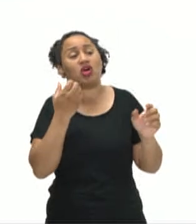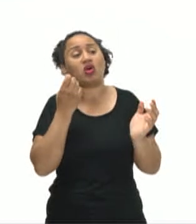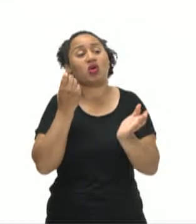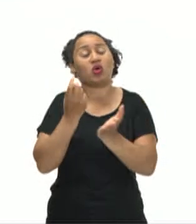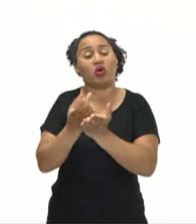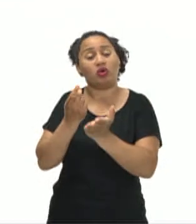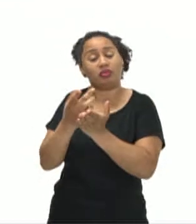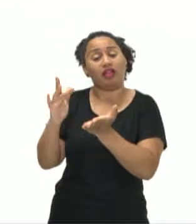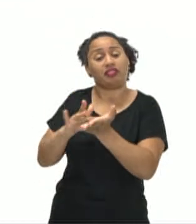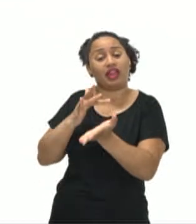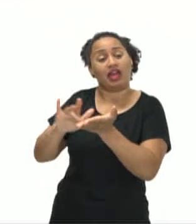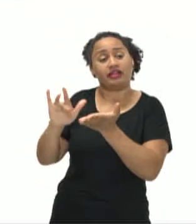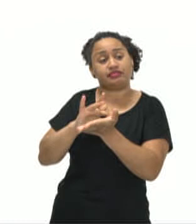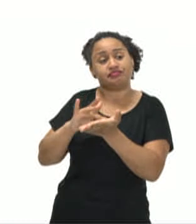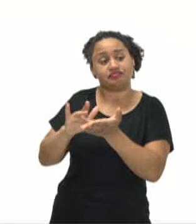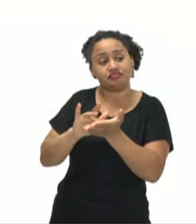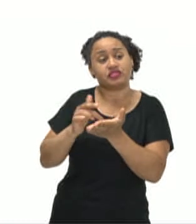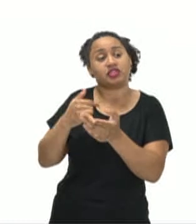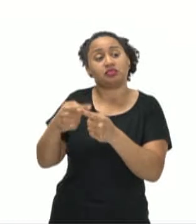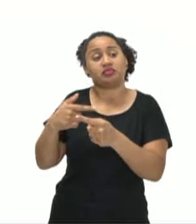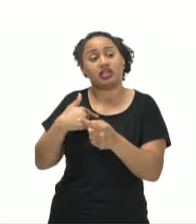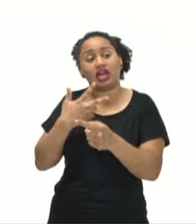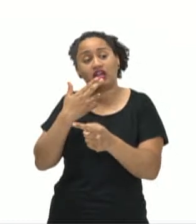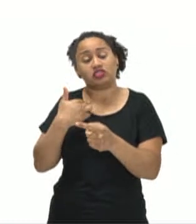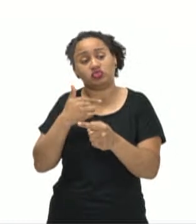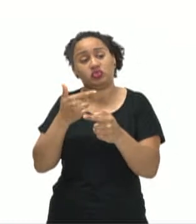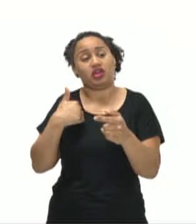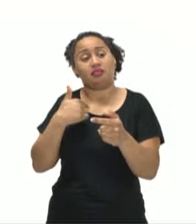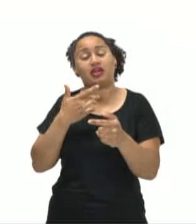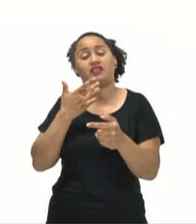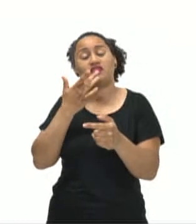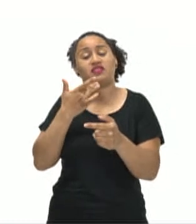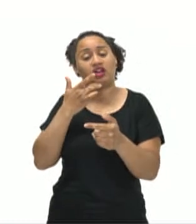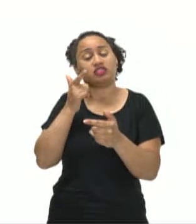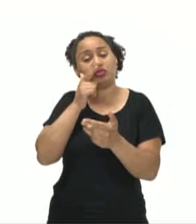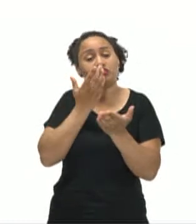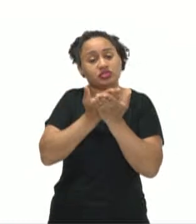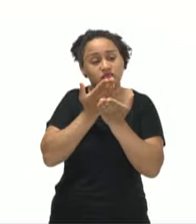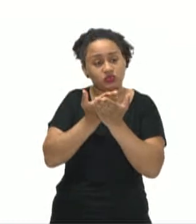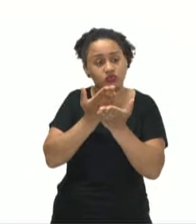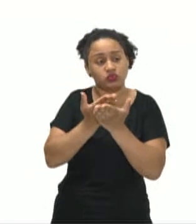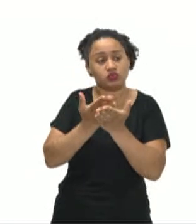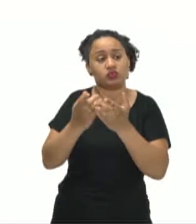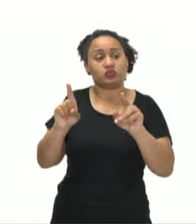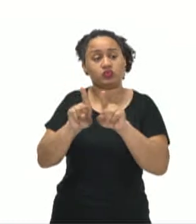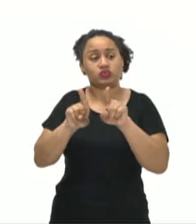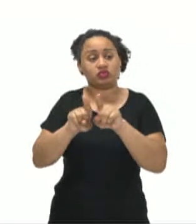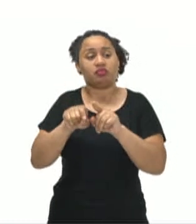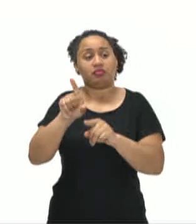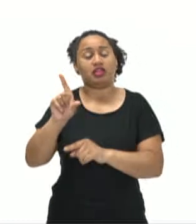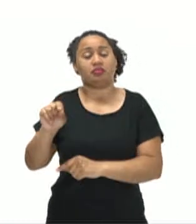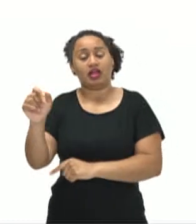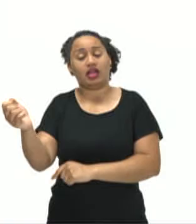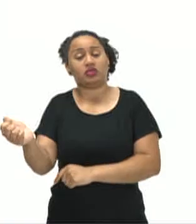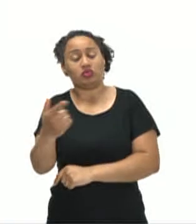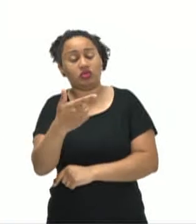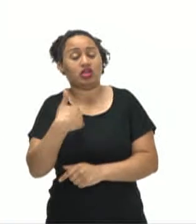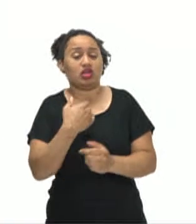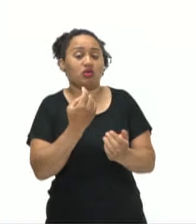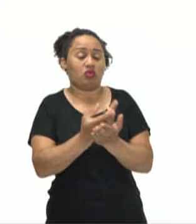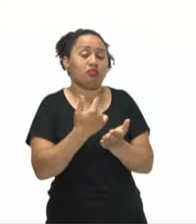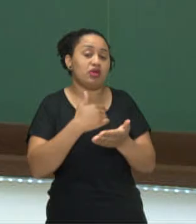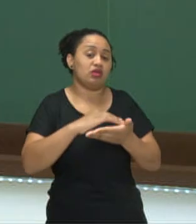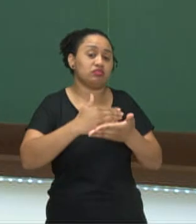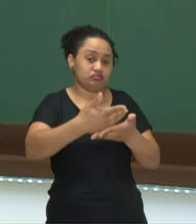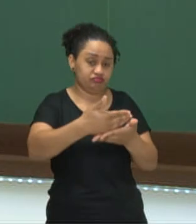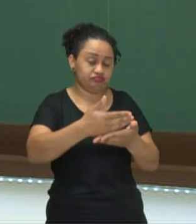um tablet, pois achou que o aparelho facilitaria o seu estudo e seria mais barato que um computador.